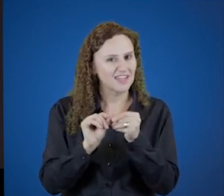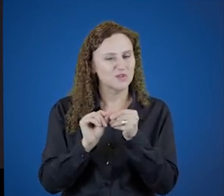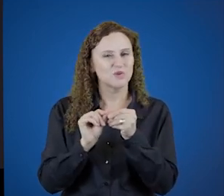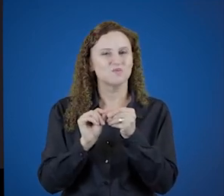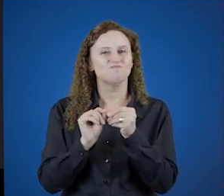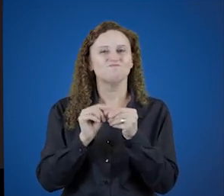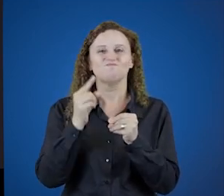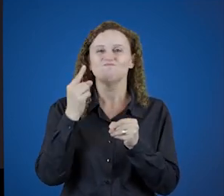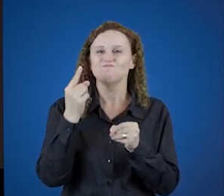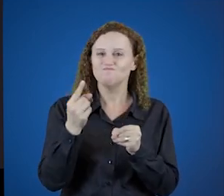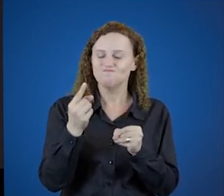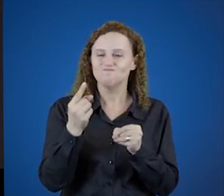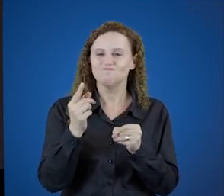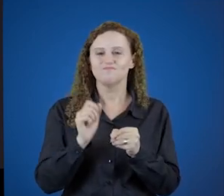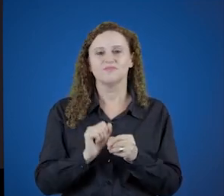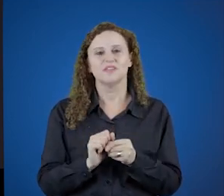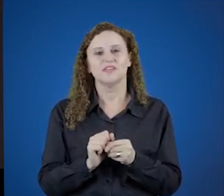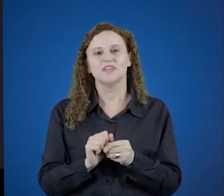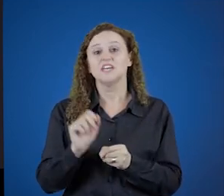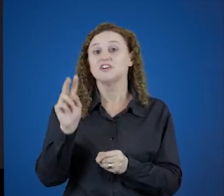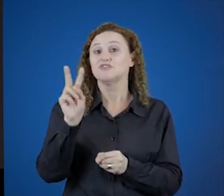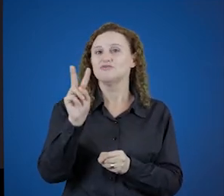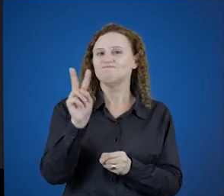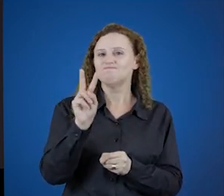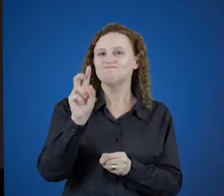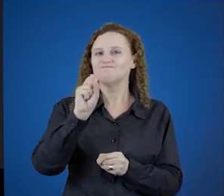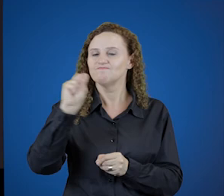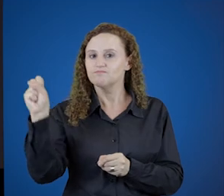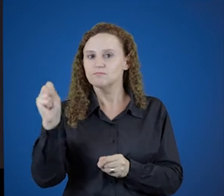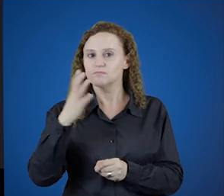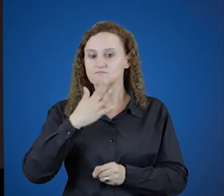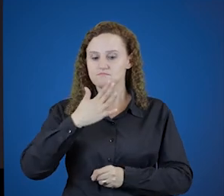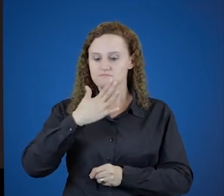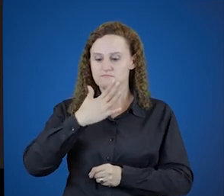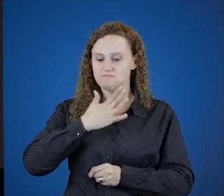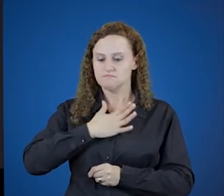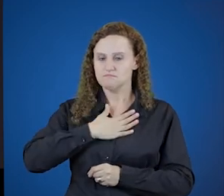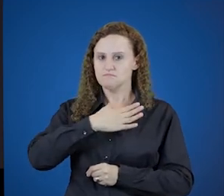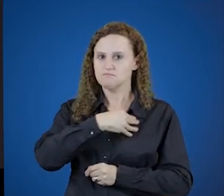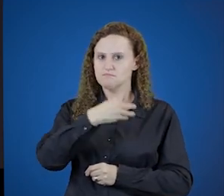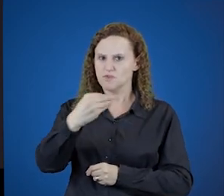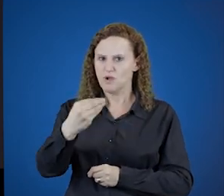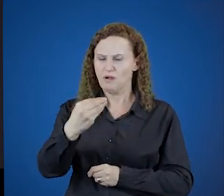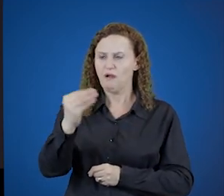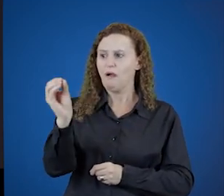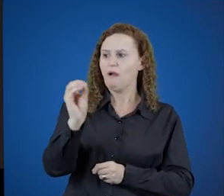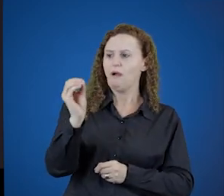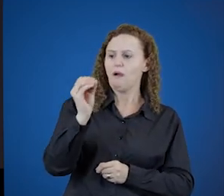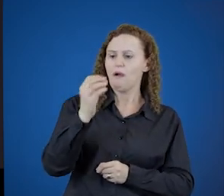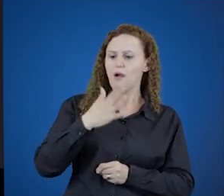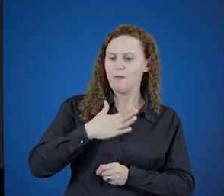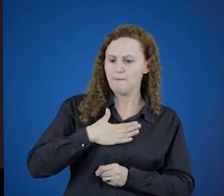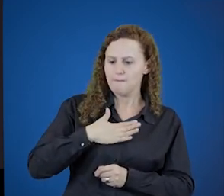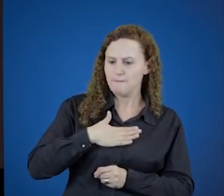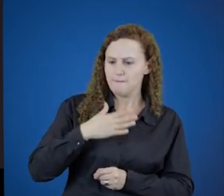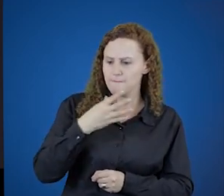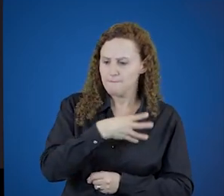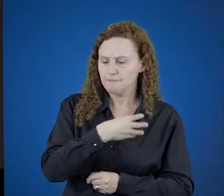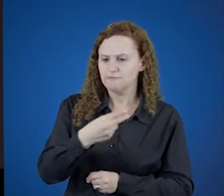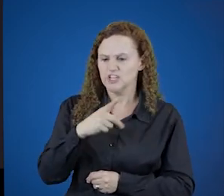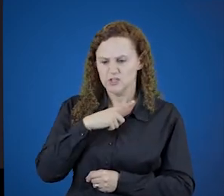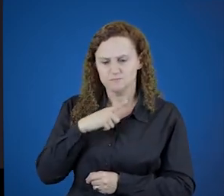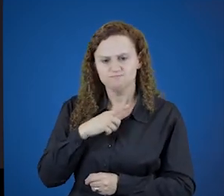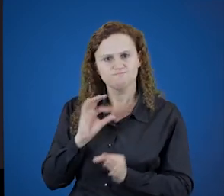também feito por um só então eu vocativo singular de meu filho eu quero dizer o